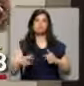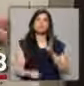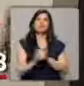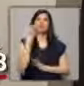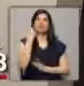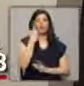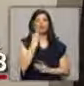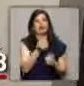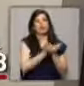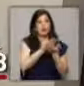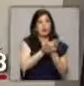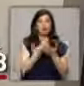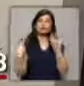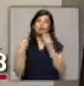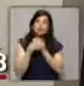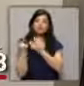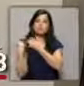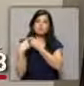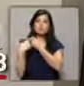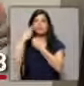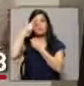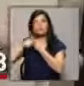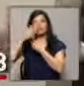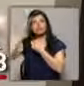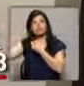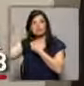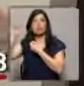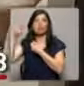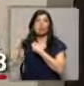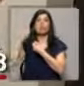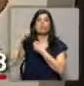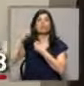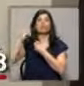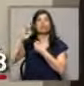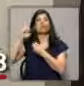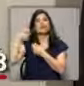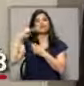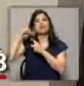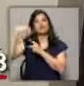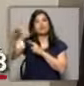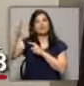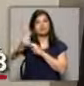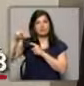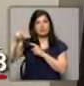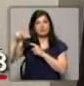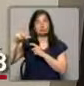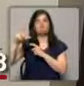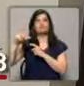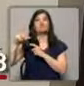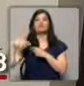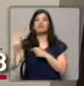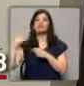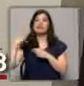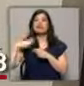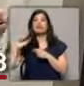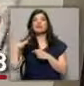pessoa estrangeira ou com uma pessoa que vive fora de Lisboa. Mas essa pessoa, para vir do estrangeiro ou para vir fora de Lisboa, não tem alojamento. E esta casa vai apoiar